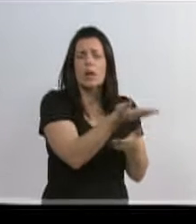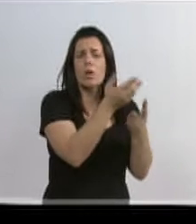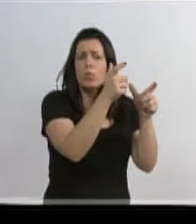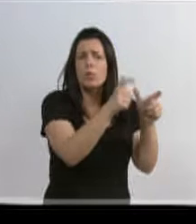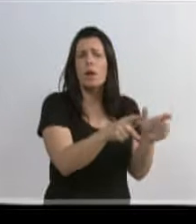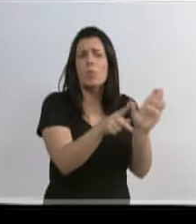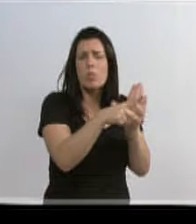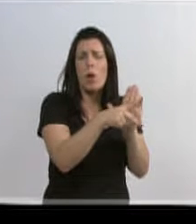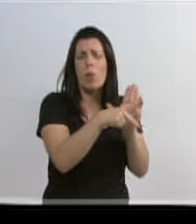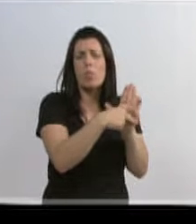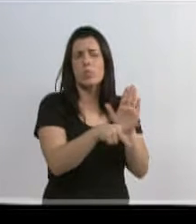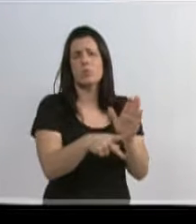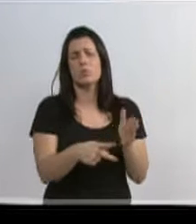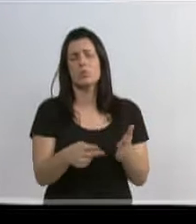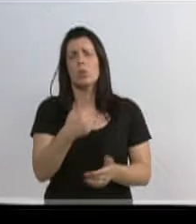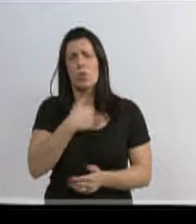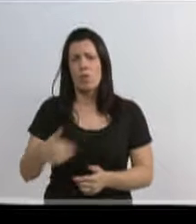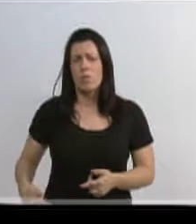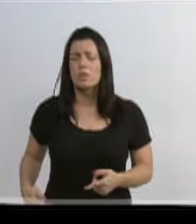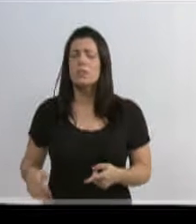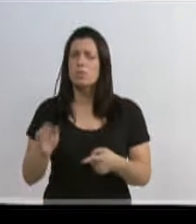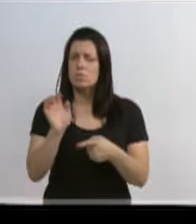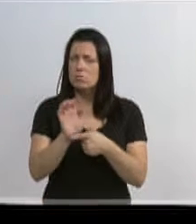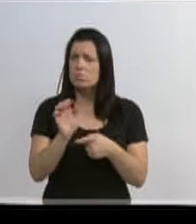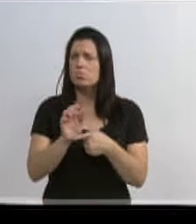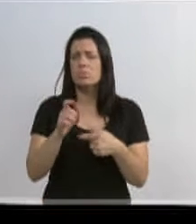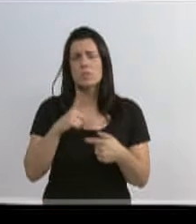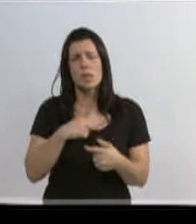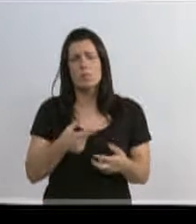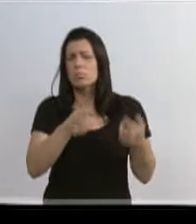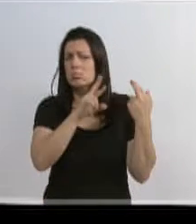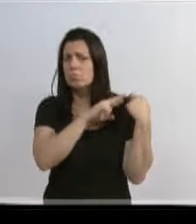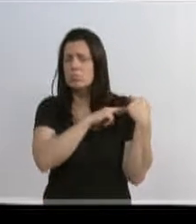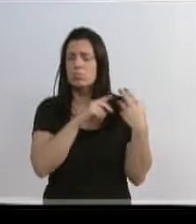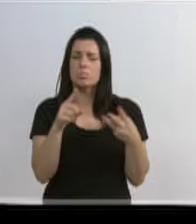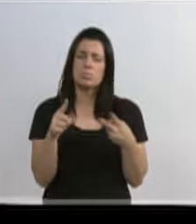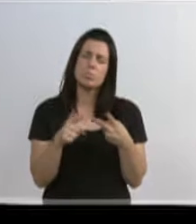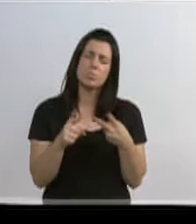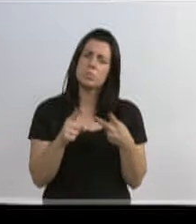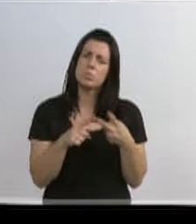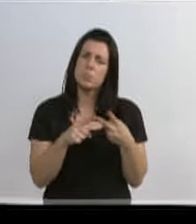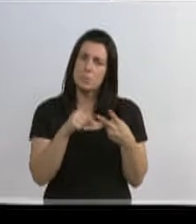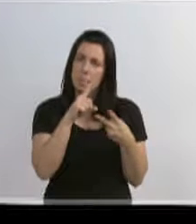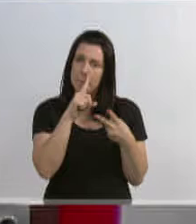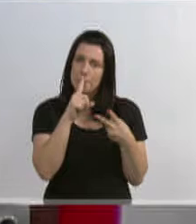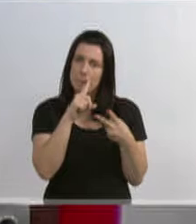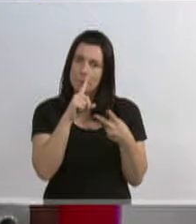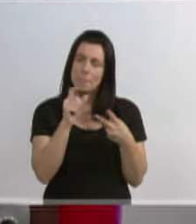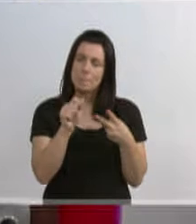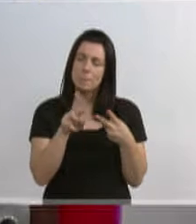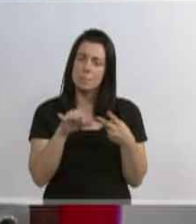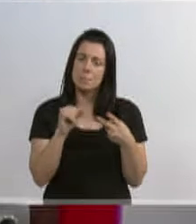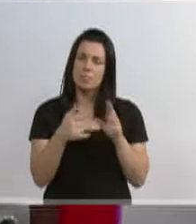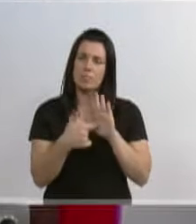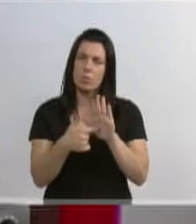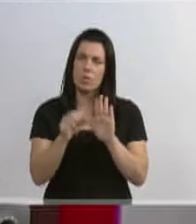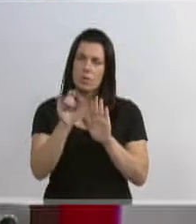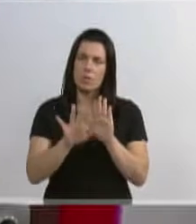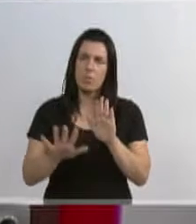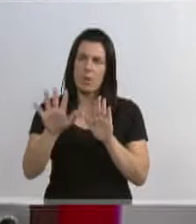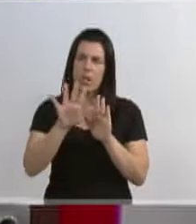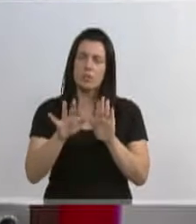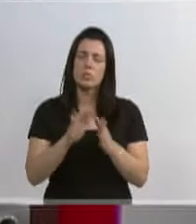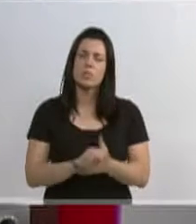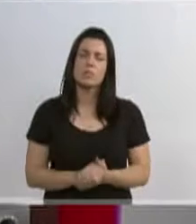federal, ele tem que cumprir com a sua obrigação com os impostos que leva dessa cidade. O segundo requerimento, Ari, por gentileza, queria que mostrasse a imagem.